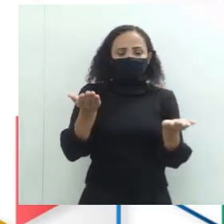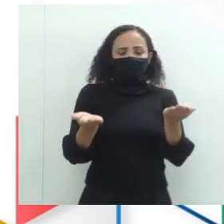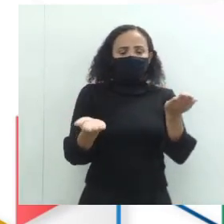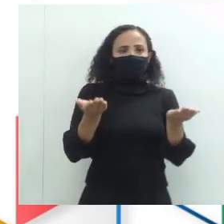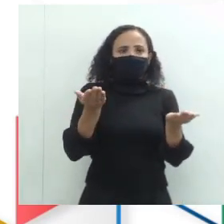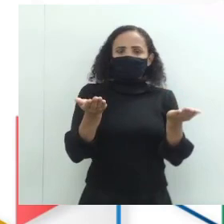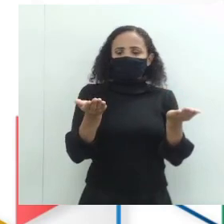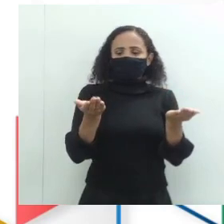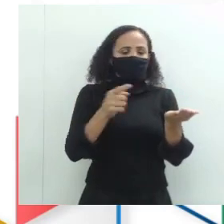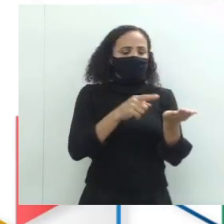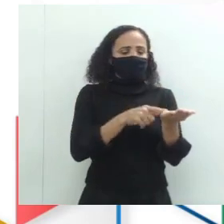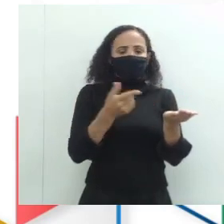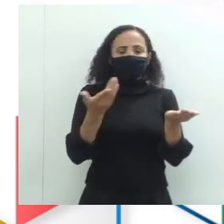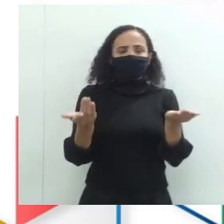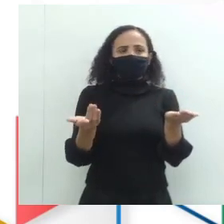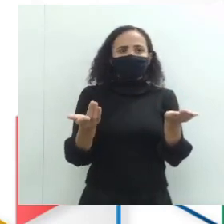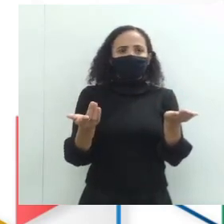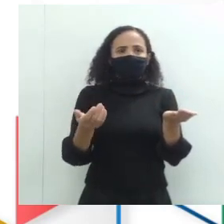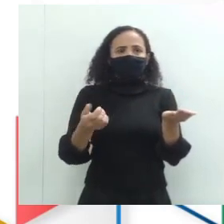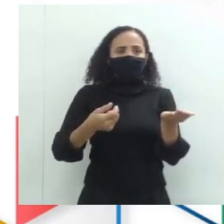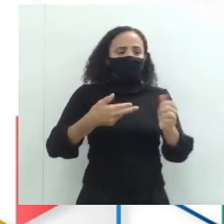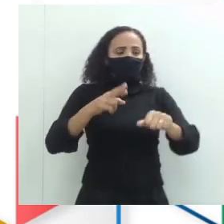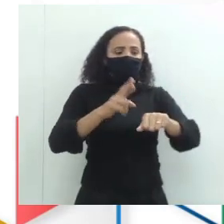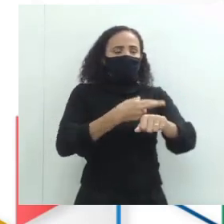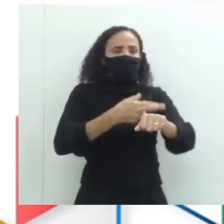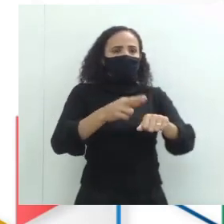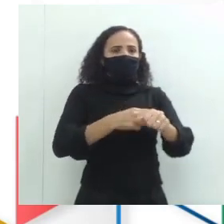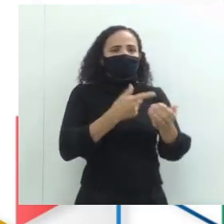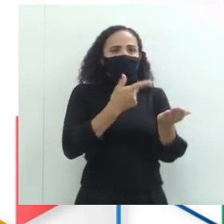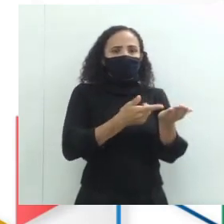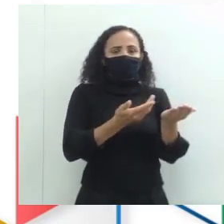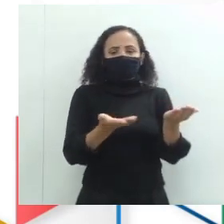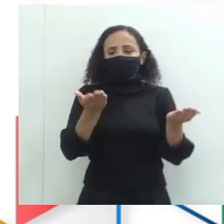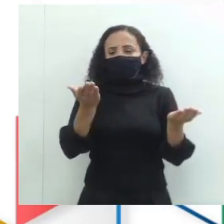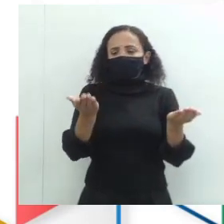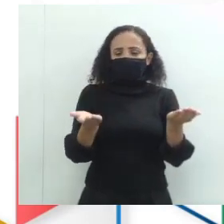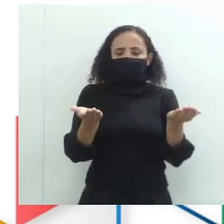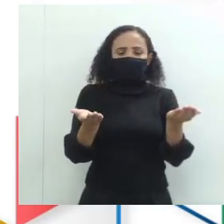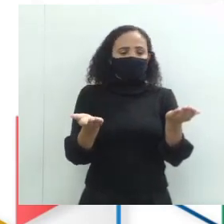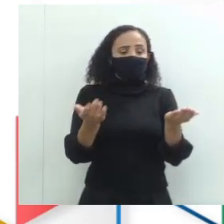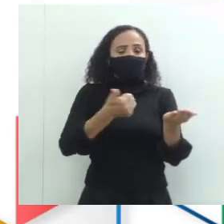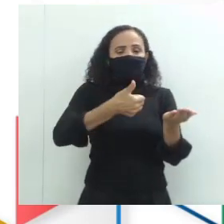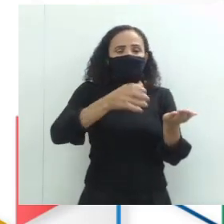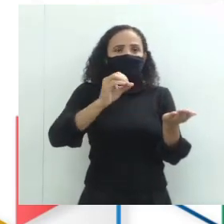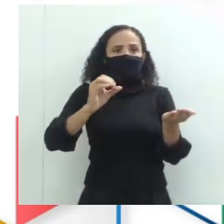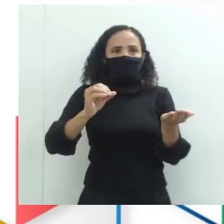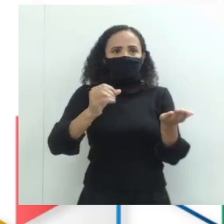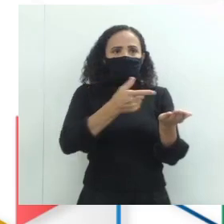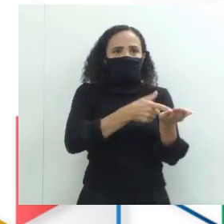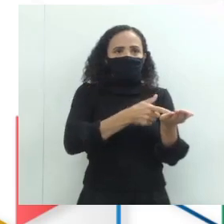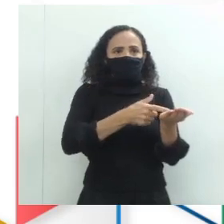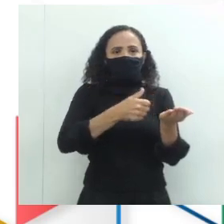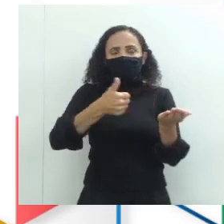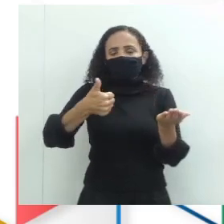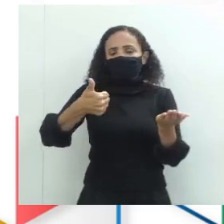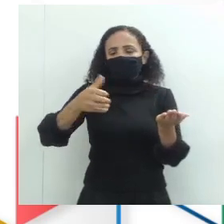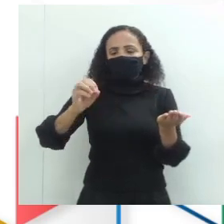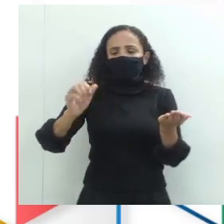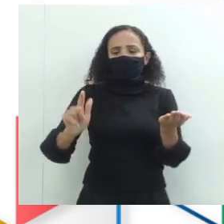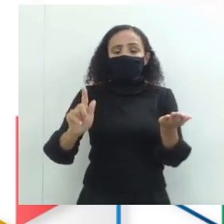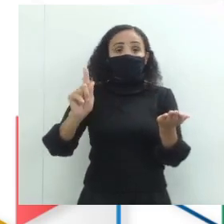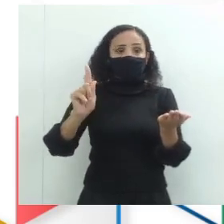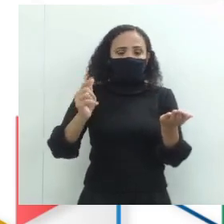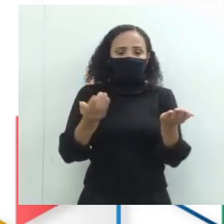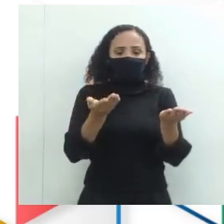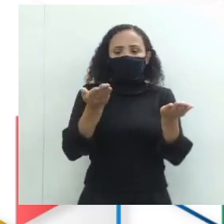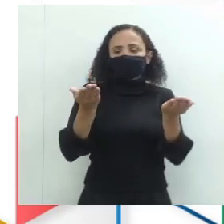em igualdade com 500 gramas mais 200 gramas. Ou seja, 100 gramas mais os chocolates, eles são iguais a 500